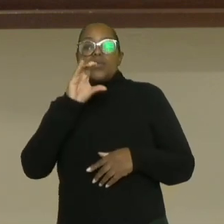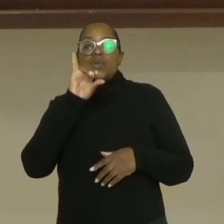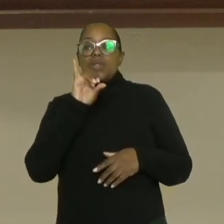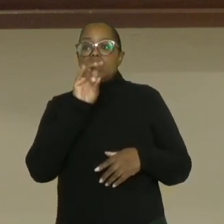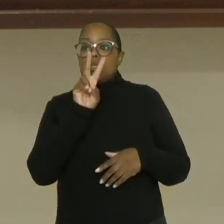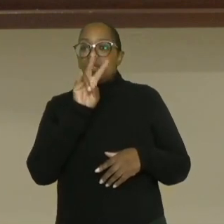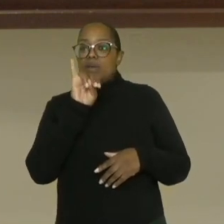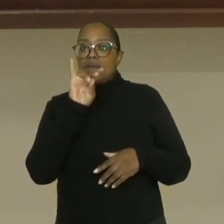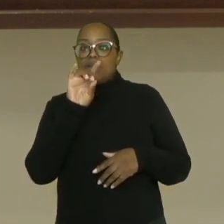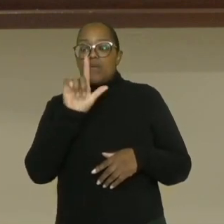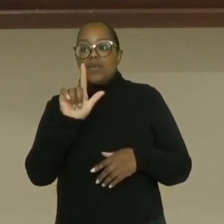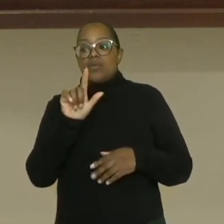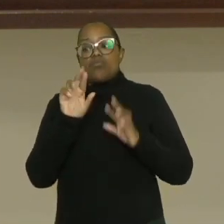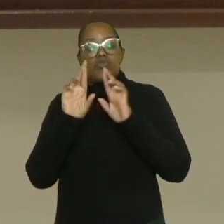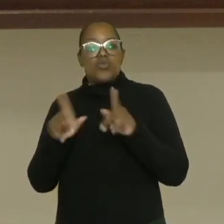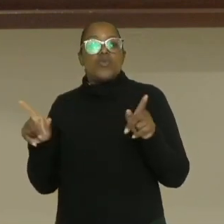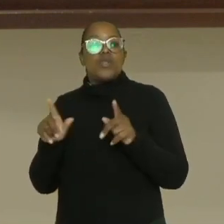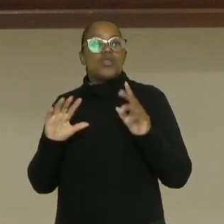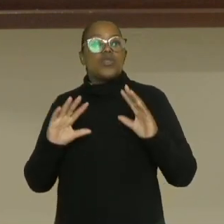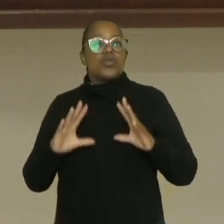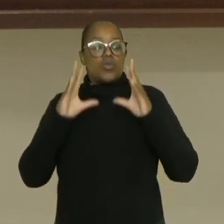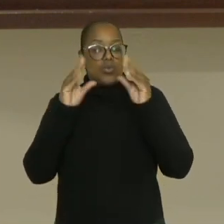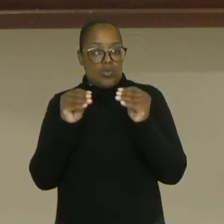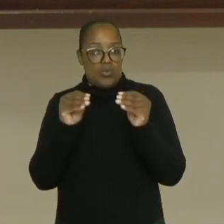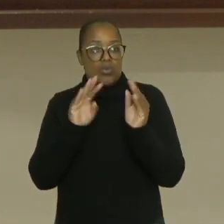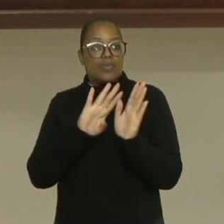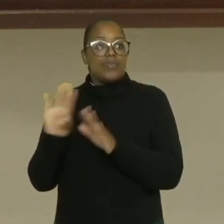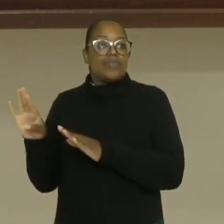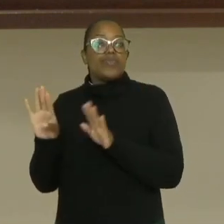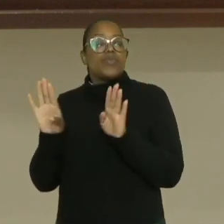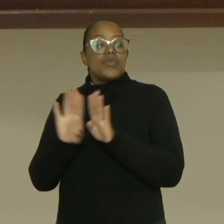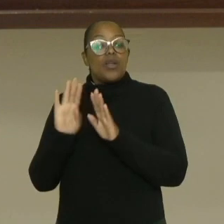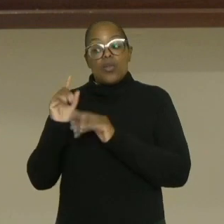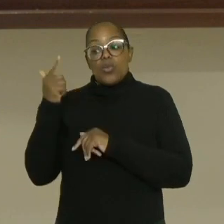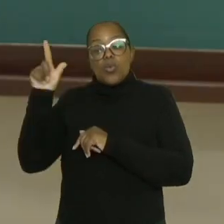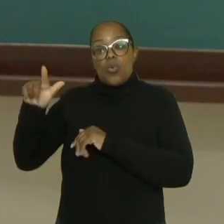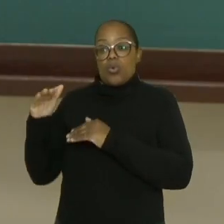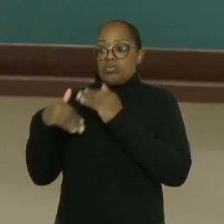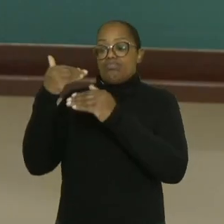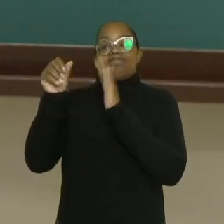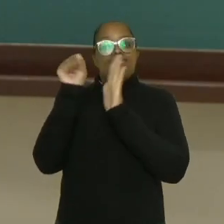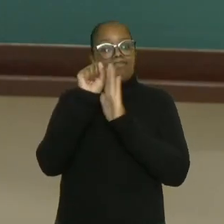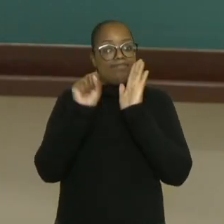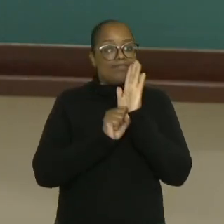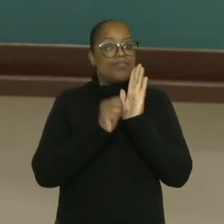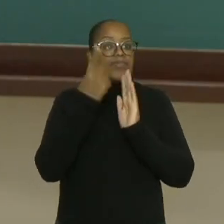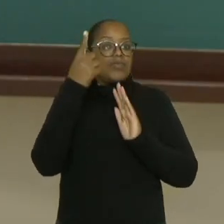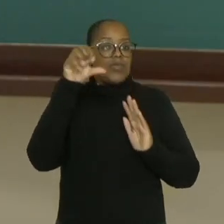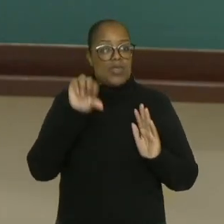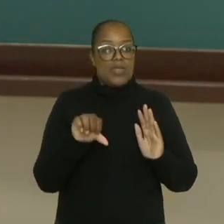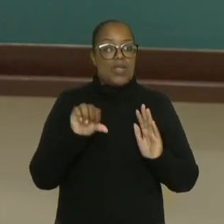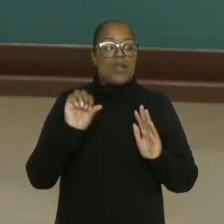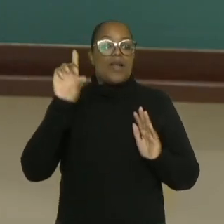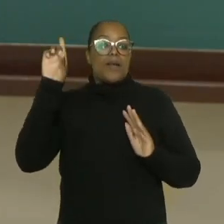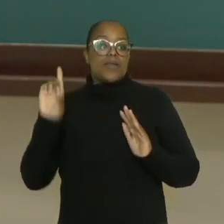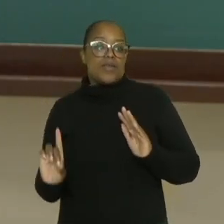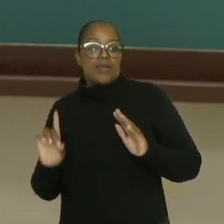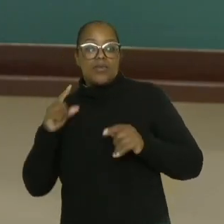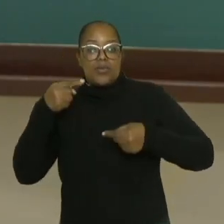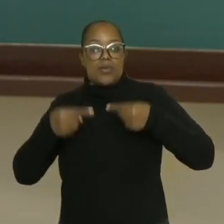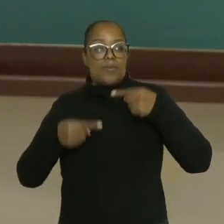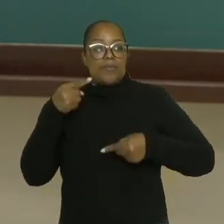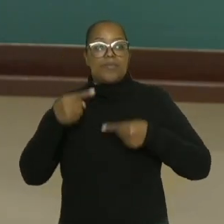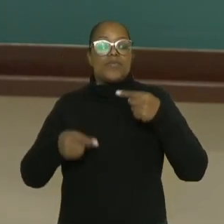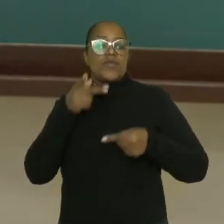um. E é o primeiro que aparece, né? No momento seguinte, no século XIX, emergem os direitos políticos, que